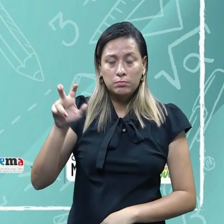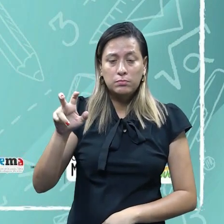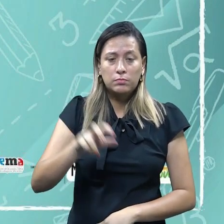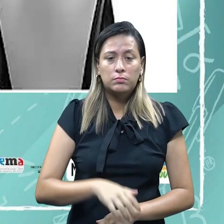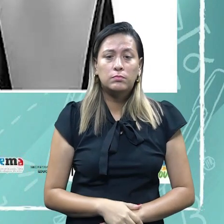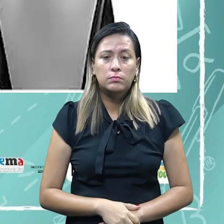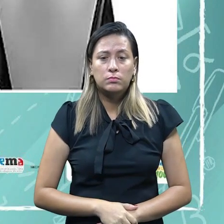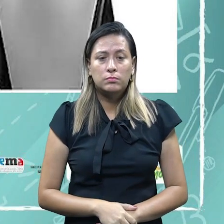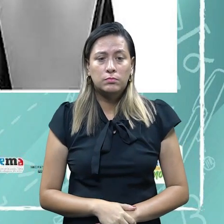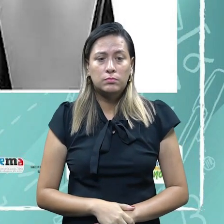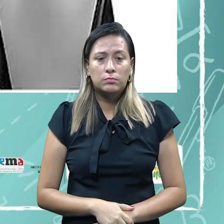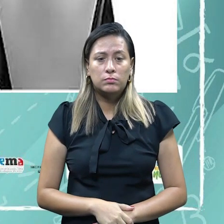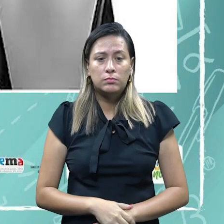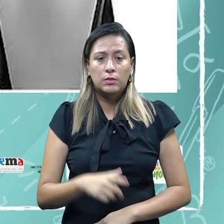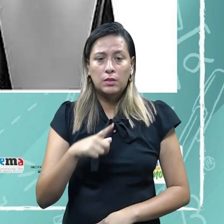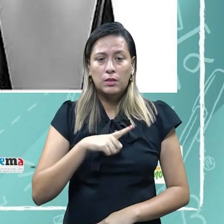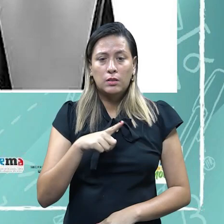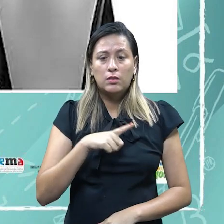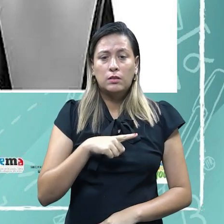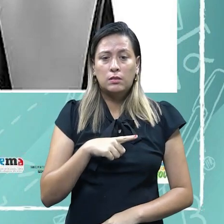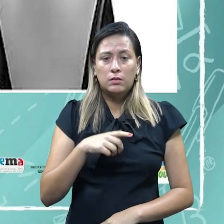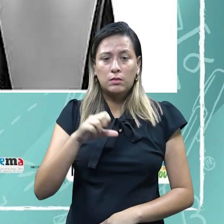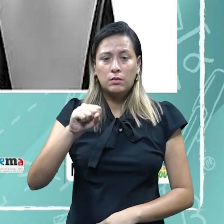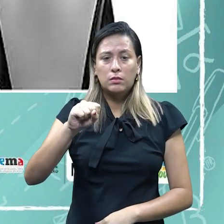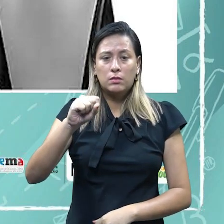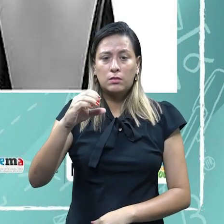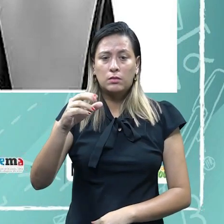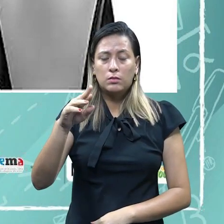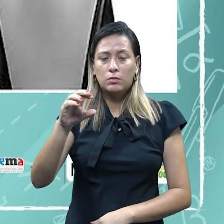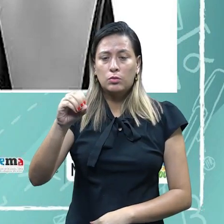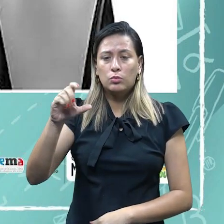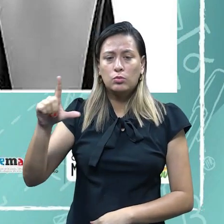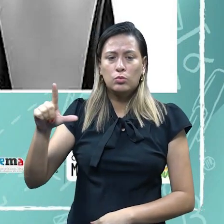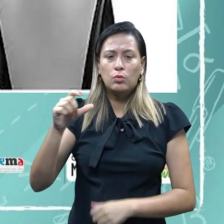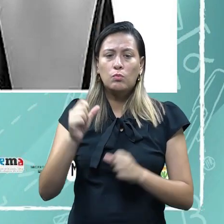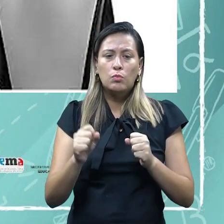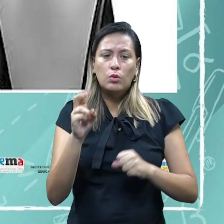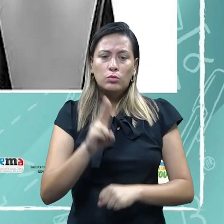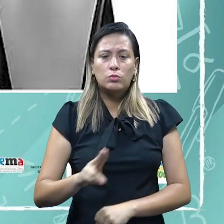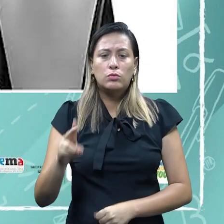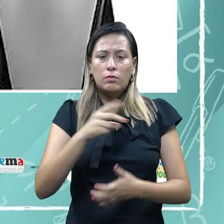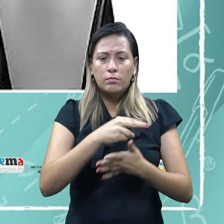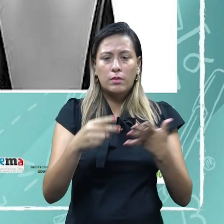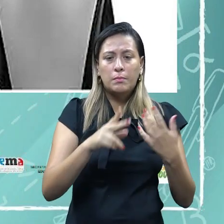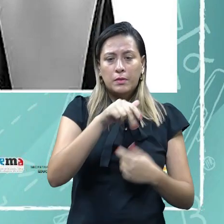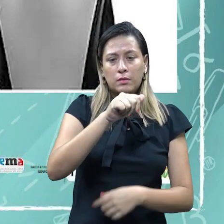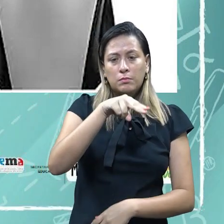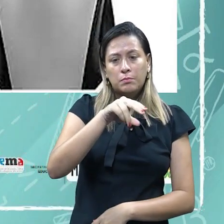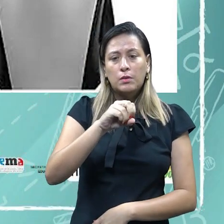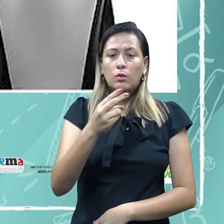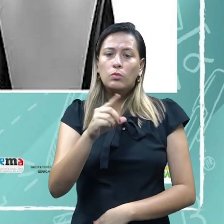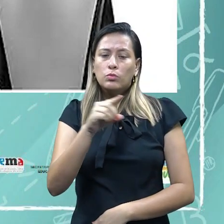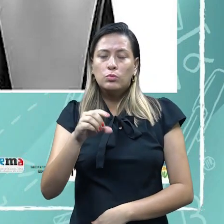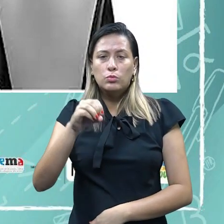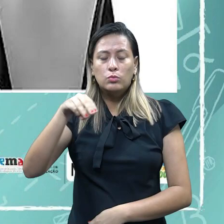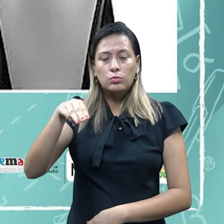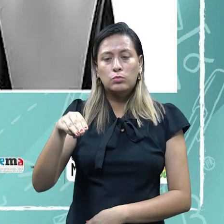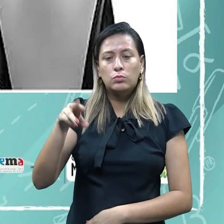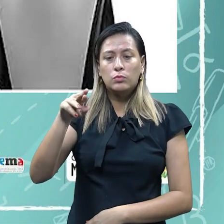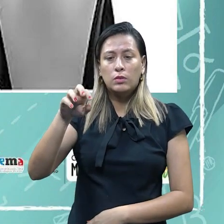mouse. Os mouses que possuem o scroll podem operar as ferramentas